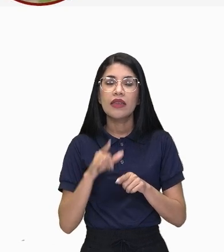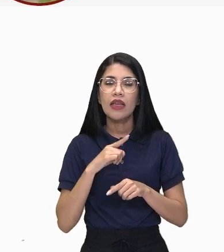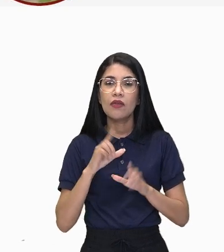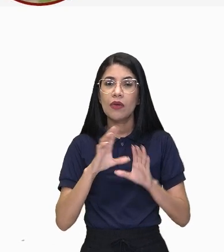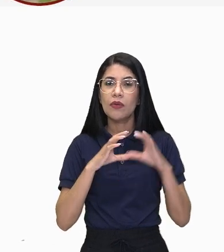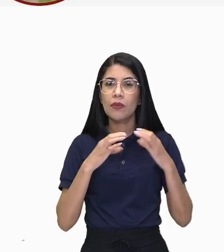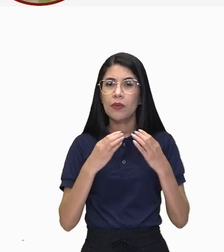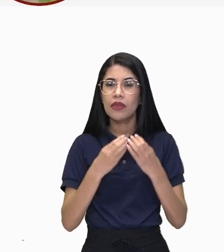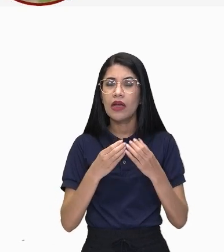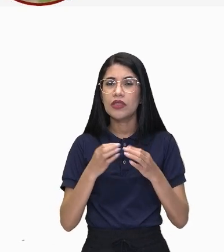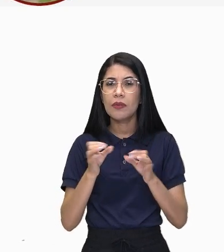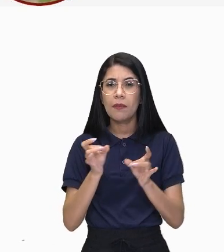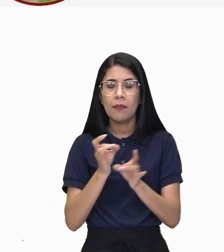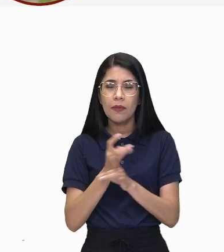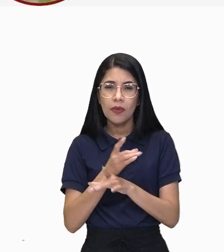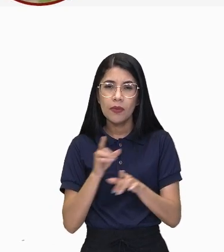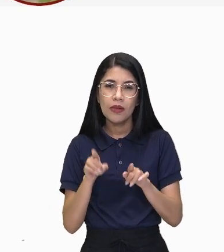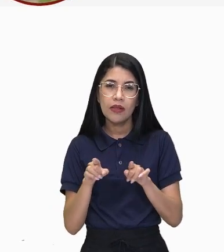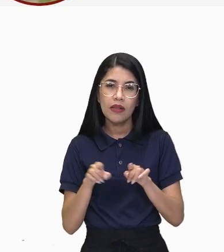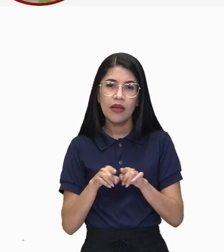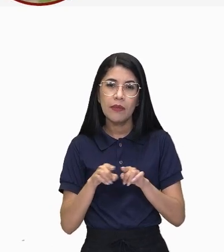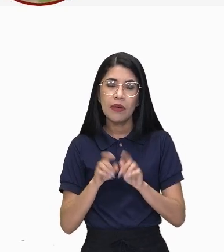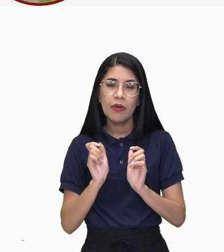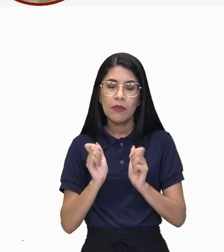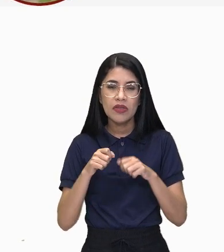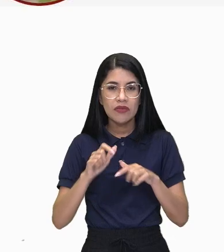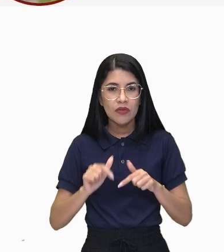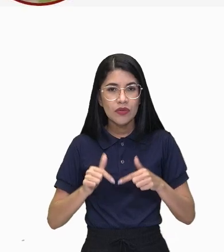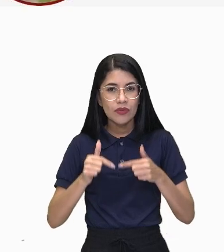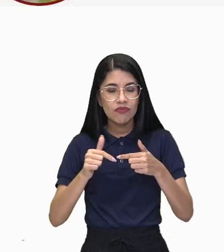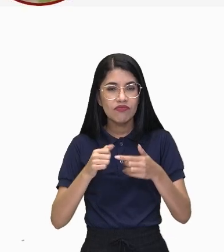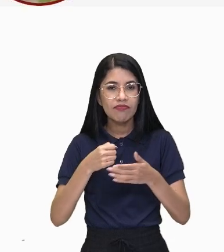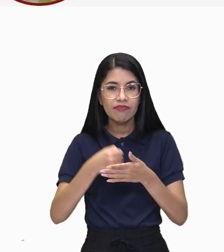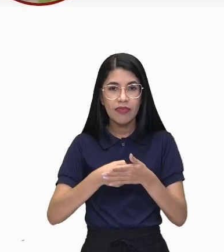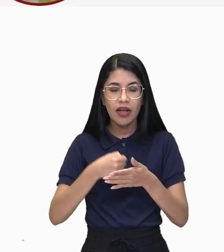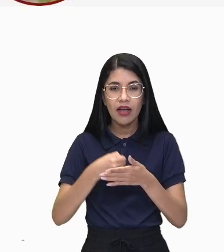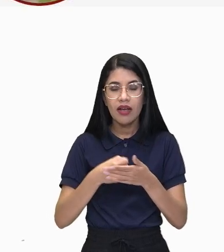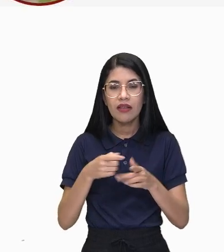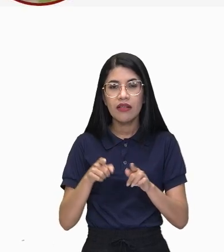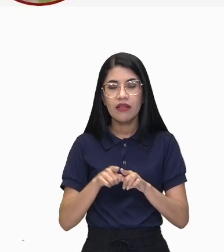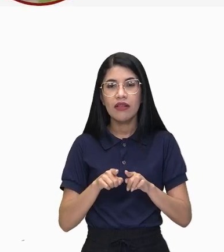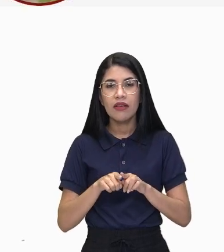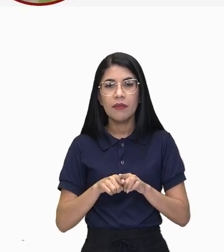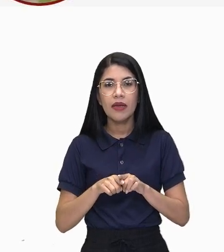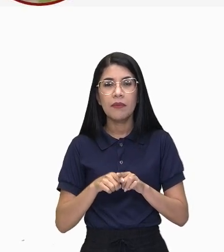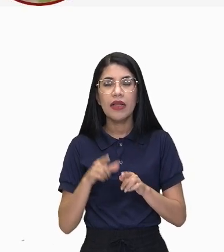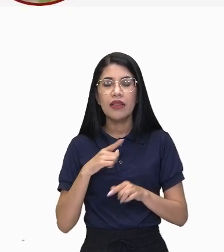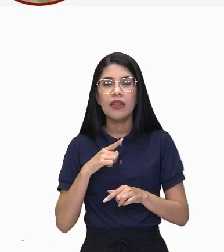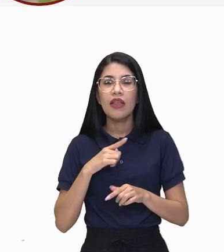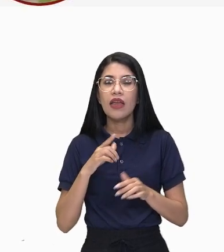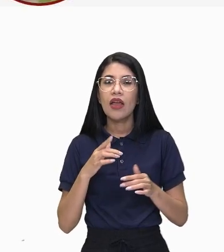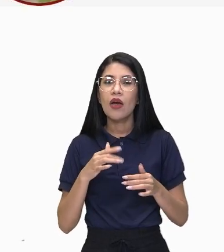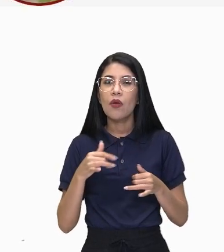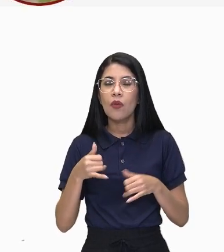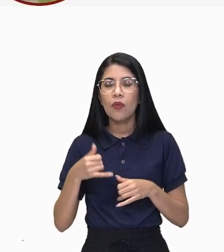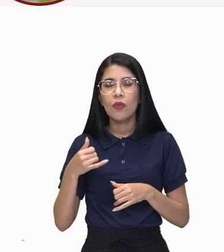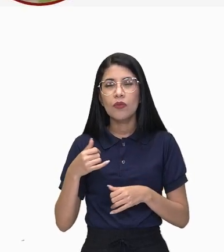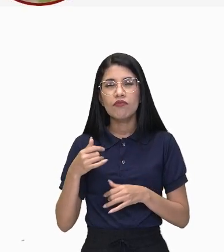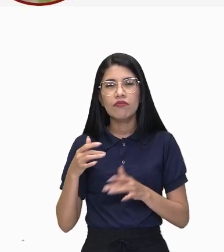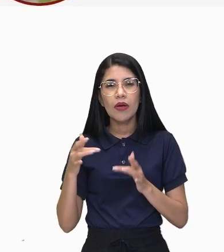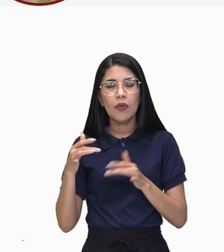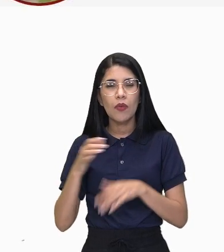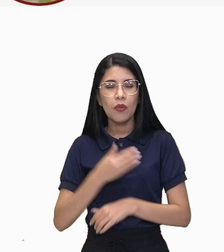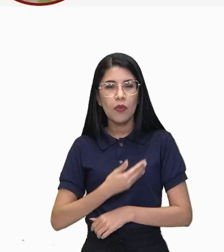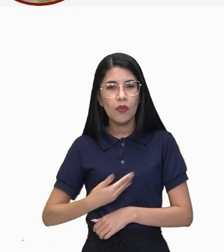comunidade preparada, né, para isso, né? Preparada para entrar em contato com o poder público quando ele chega para